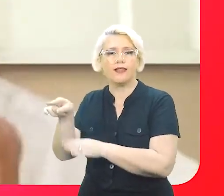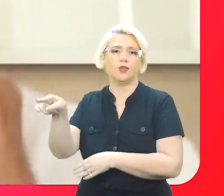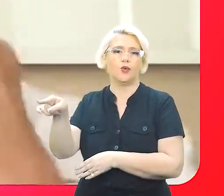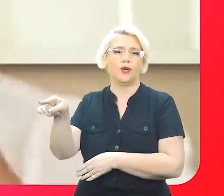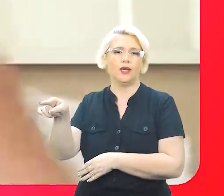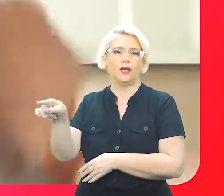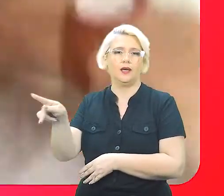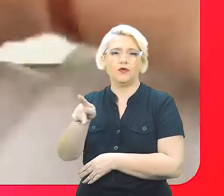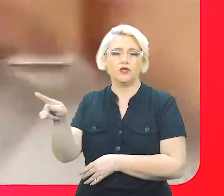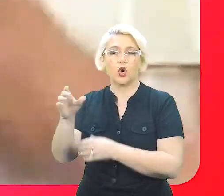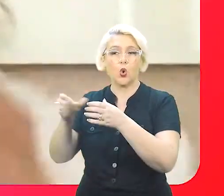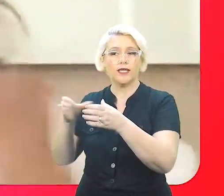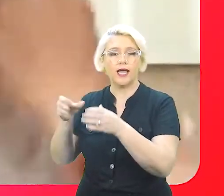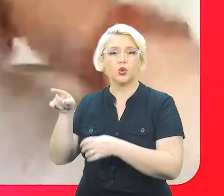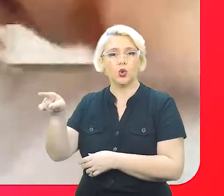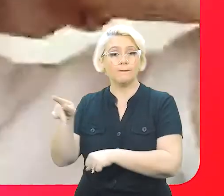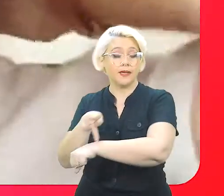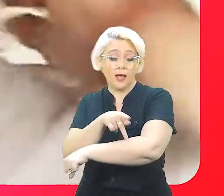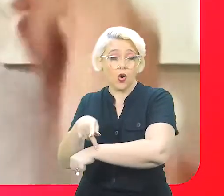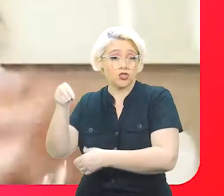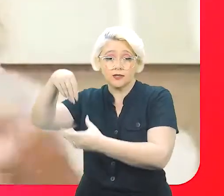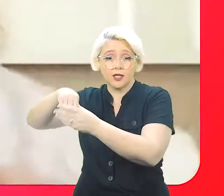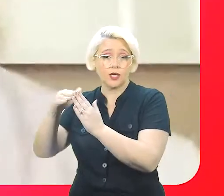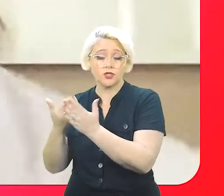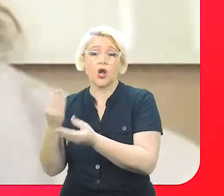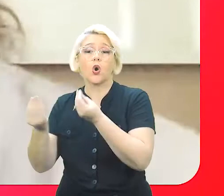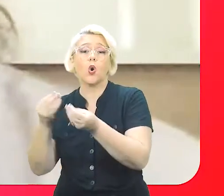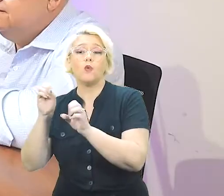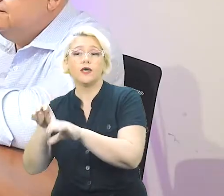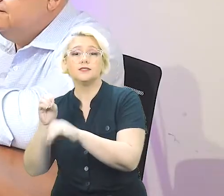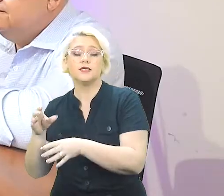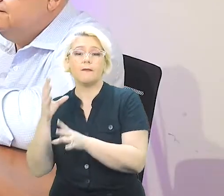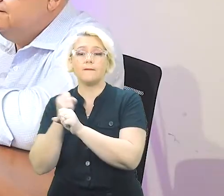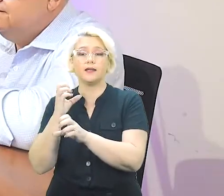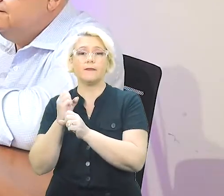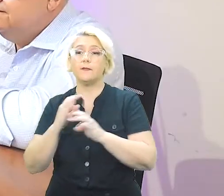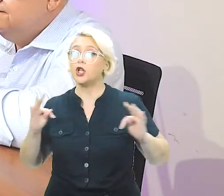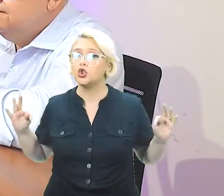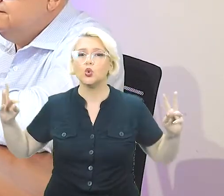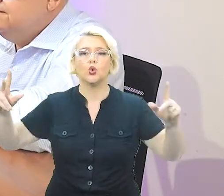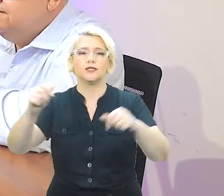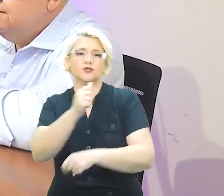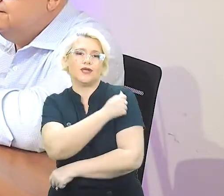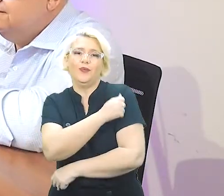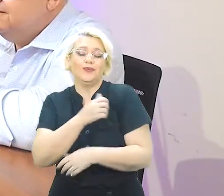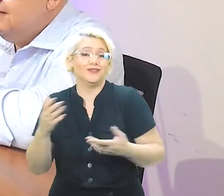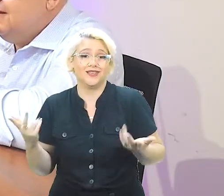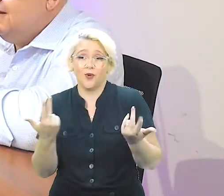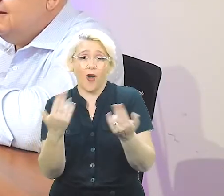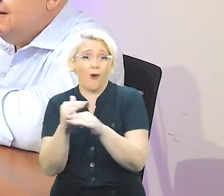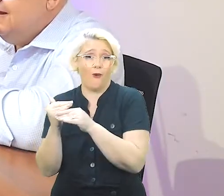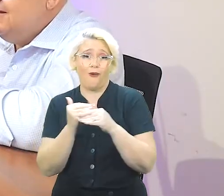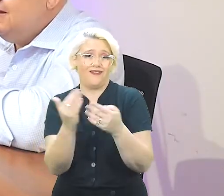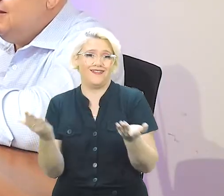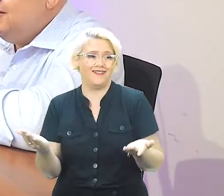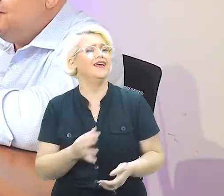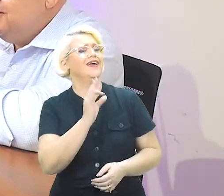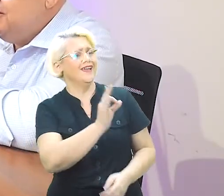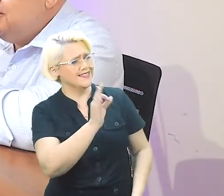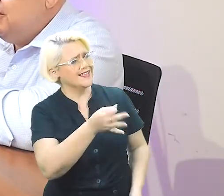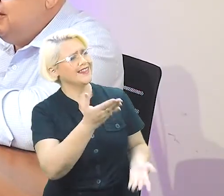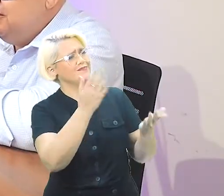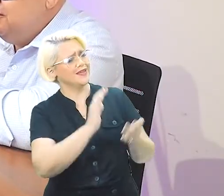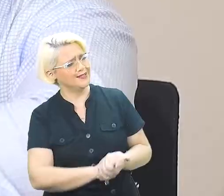a sua coordenadora pedagógica, como é que a senhora ensina operações para todas as crianças.